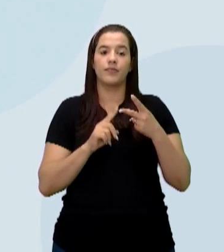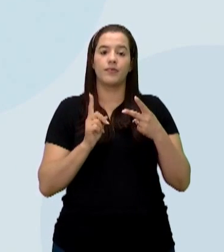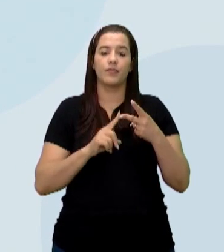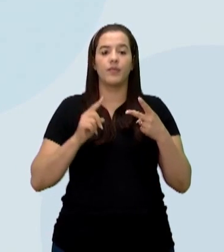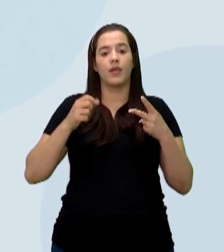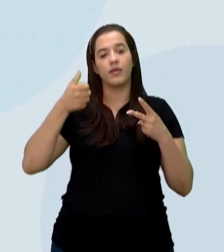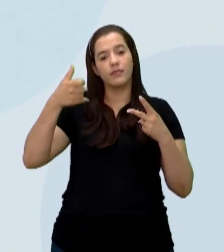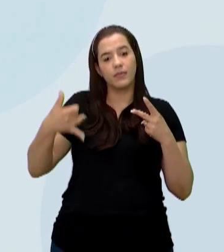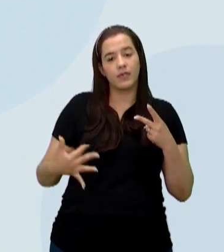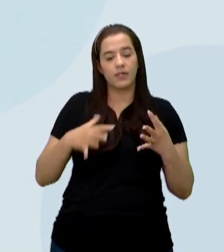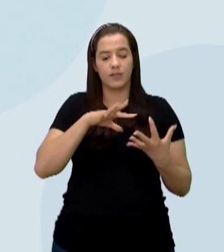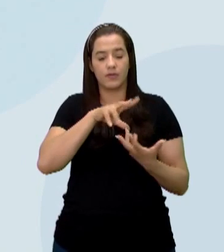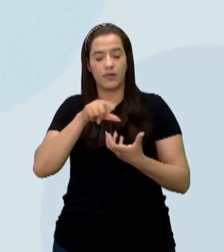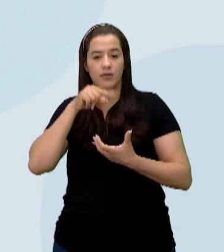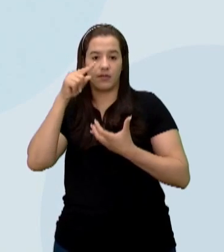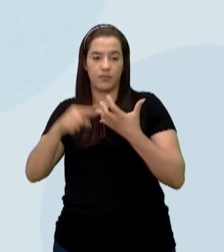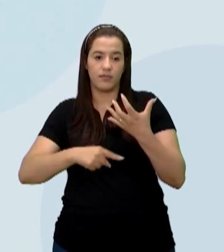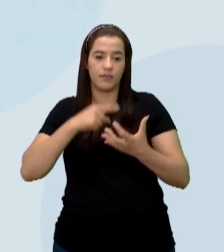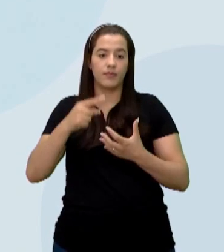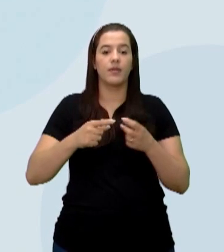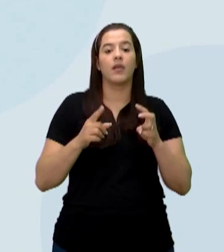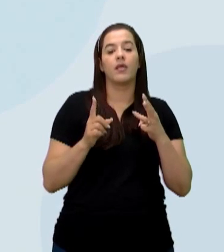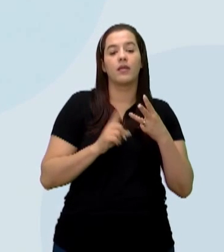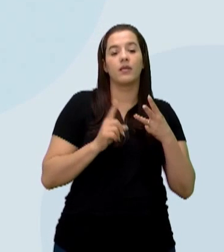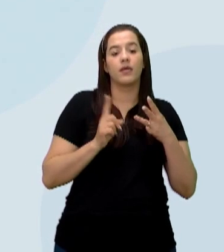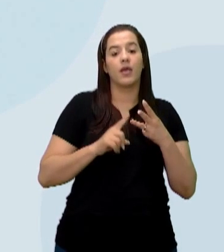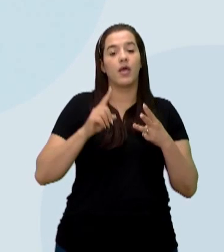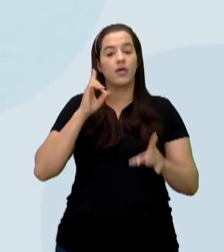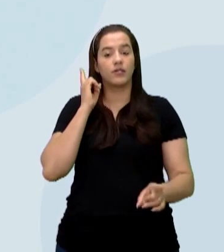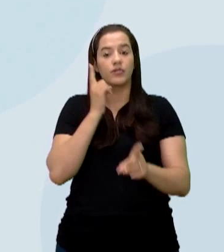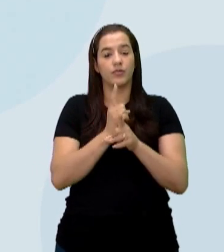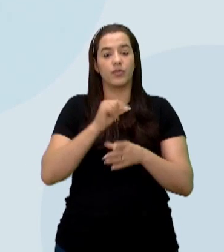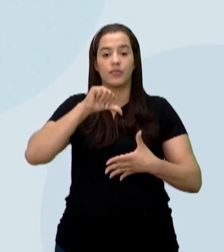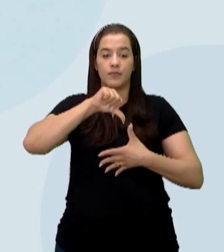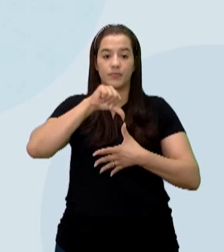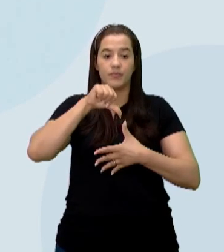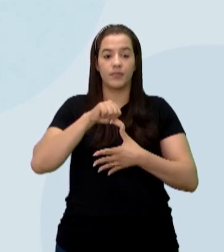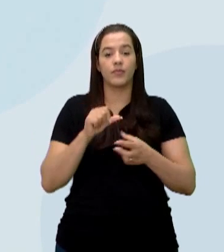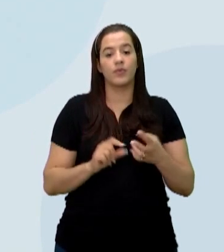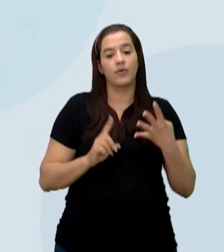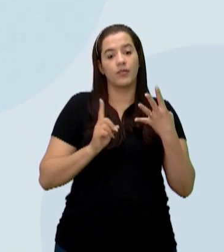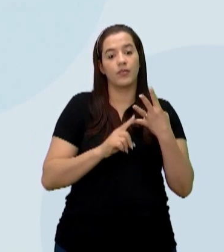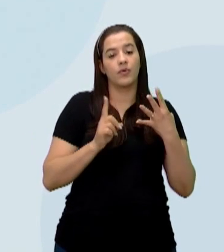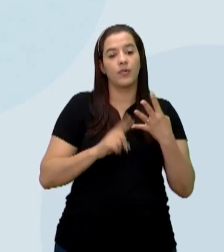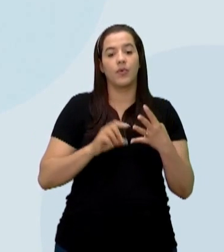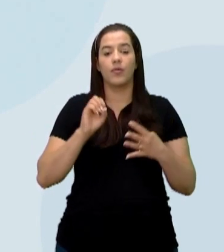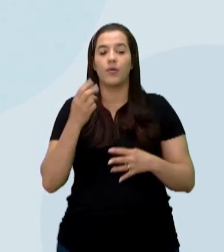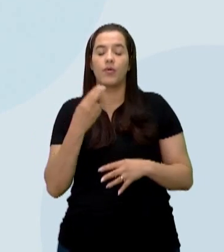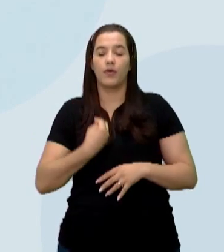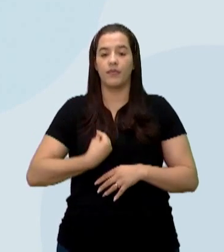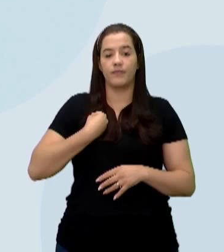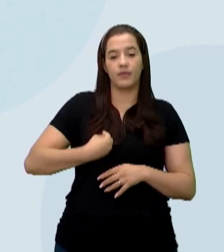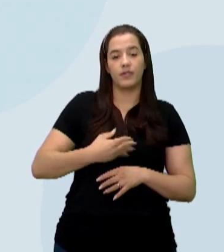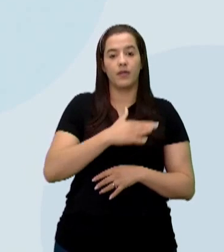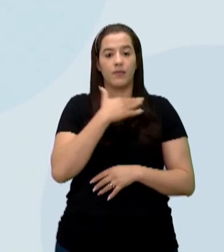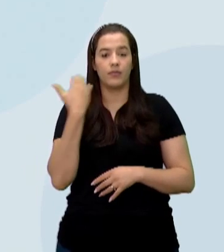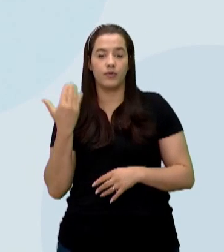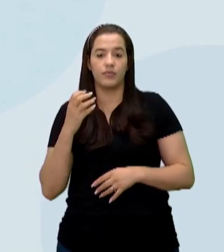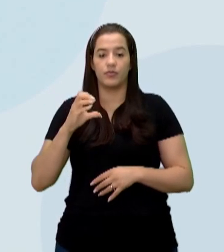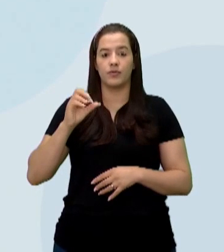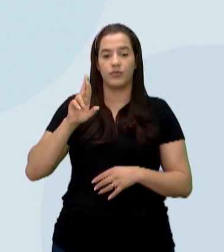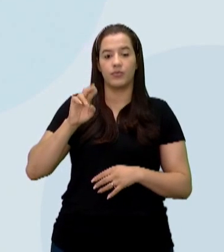explicação sobre o formato da Terra, a história do descobrimento da América ou a vida e a morte de Cristóvão